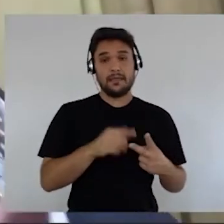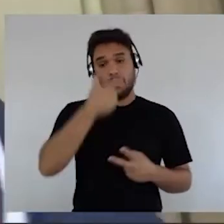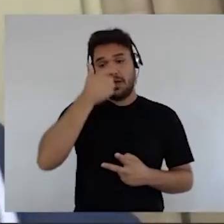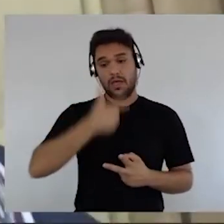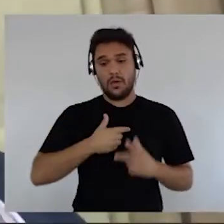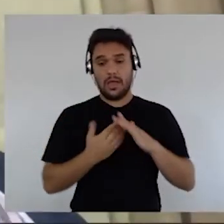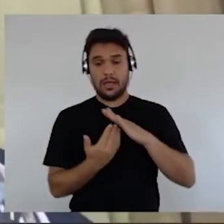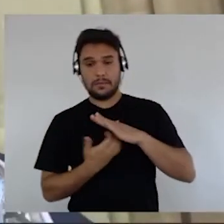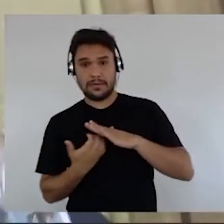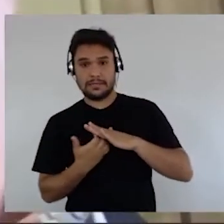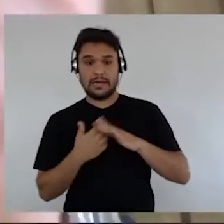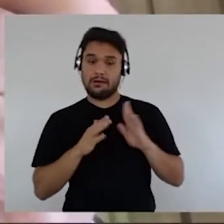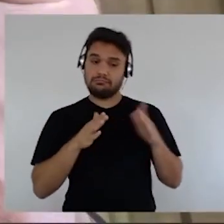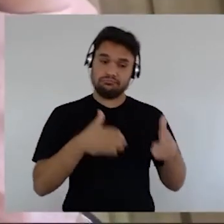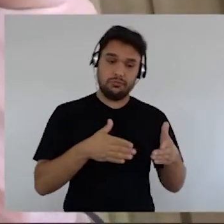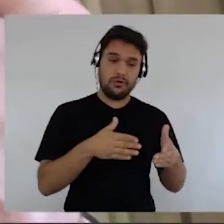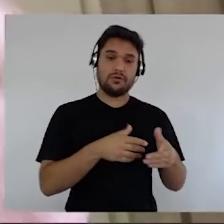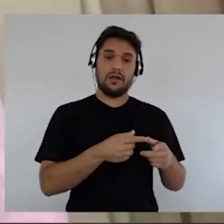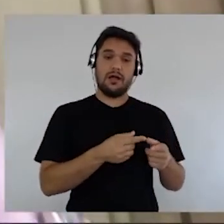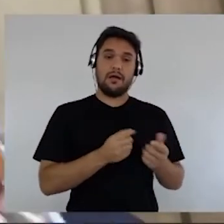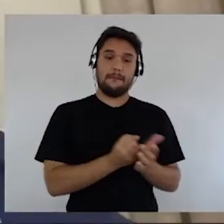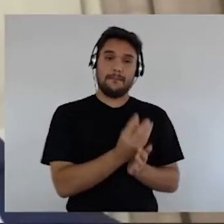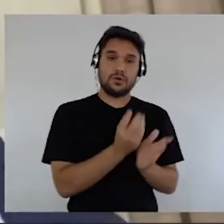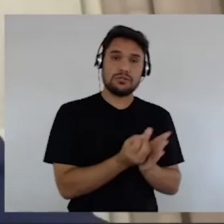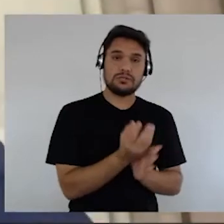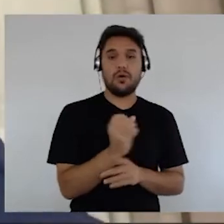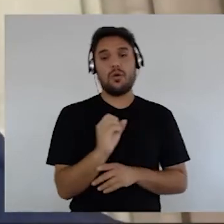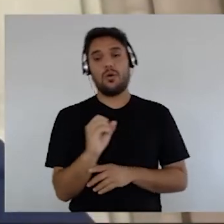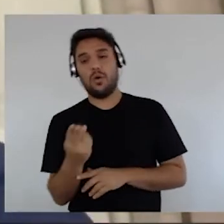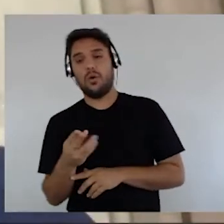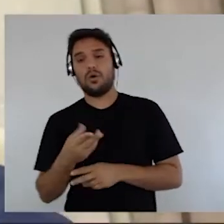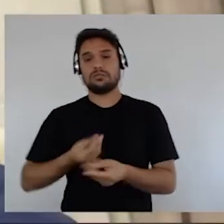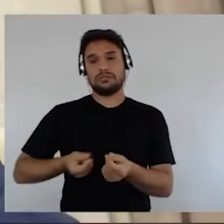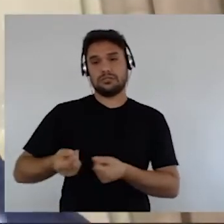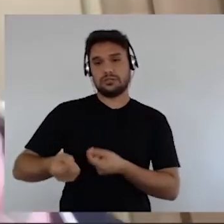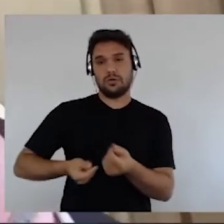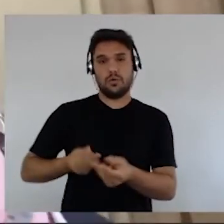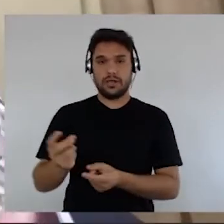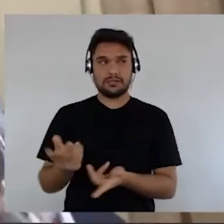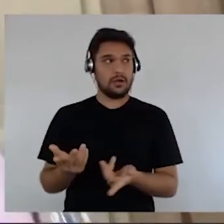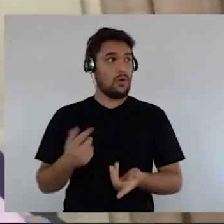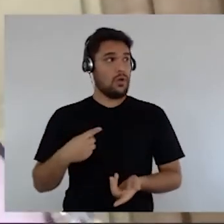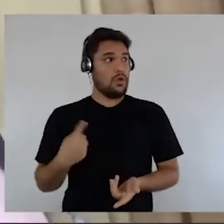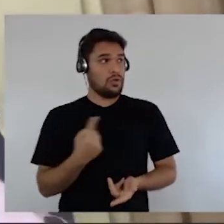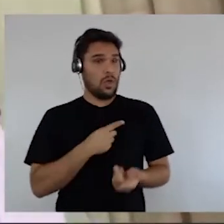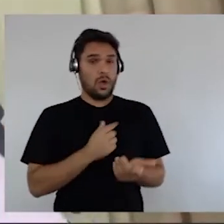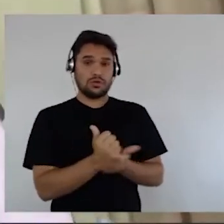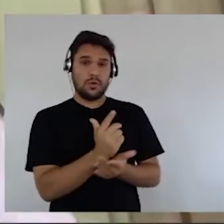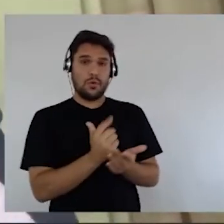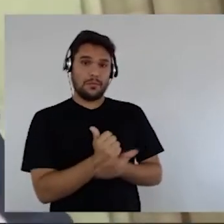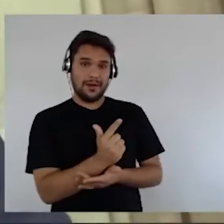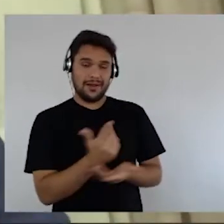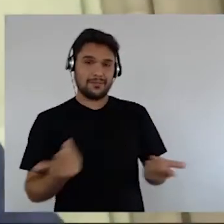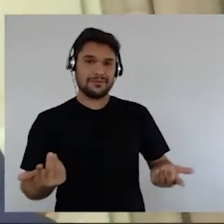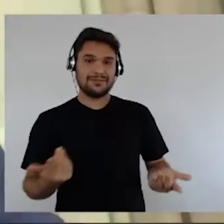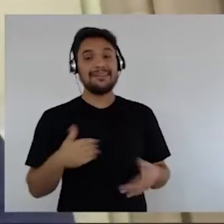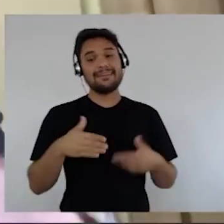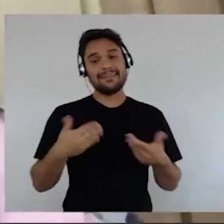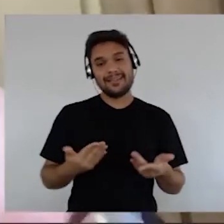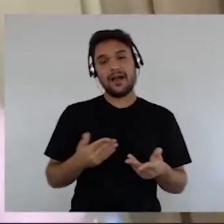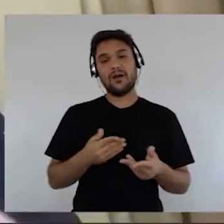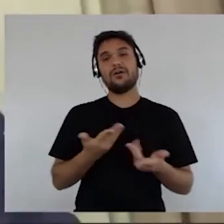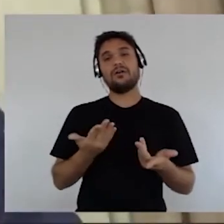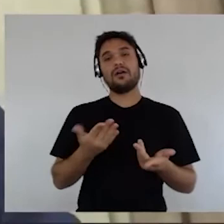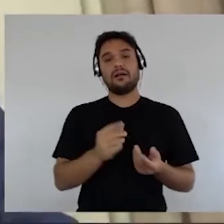cuida da produção e da circulação. Nós somos os consumidores e o fenômeno da distribuição da riqueza, que tem a ver